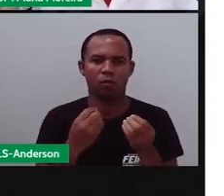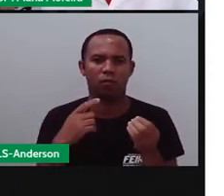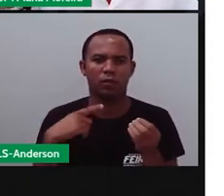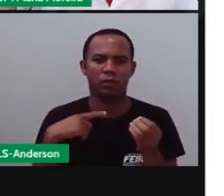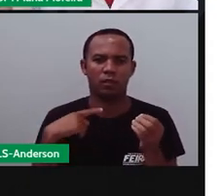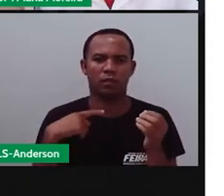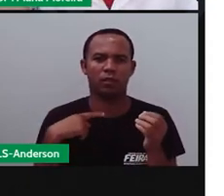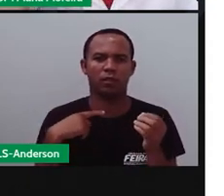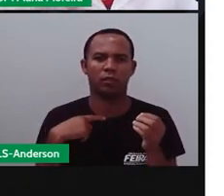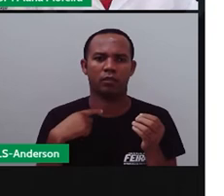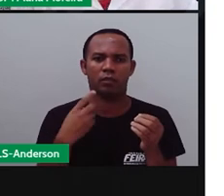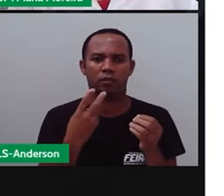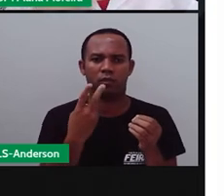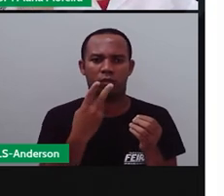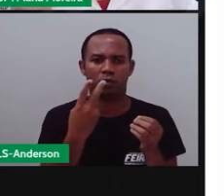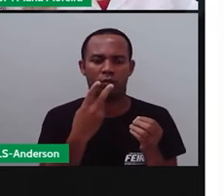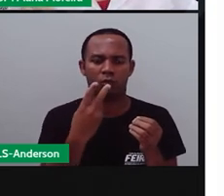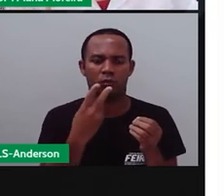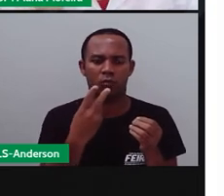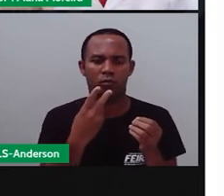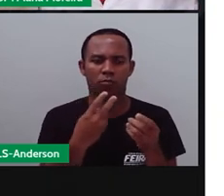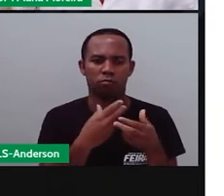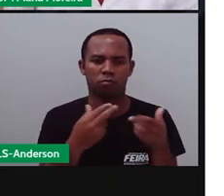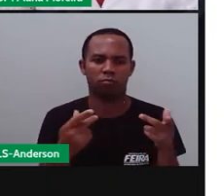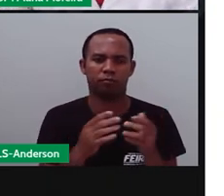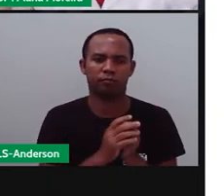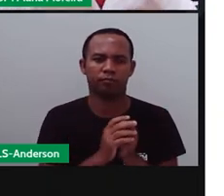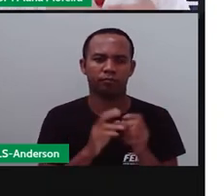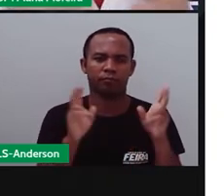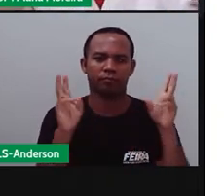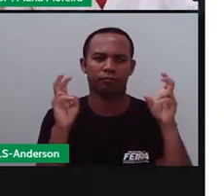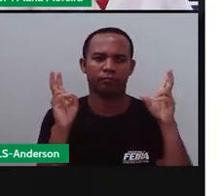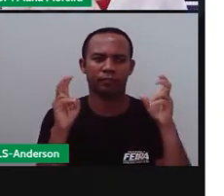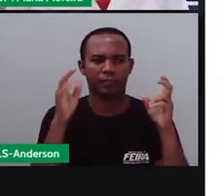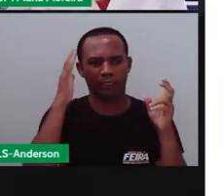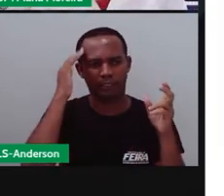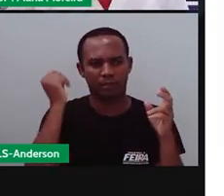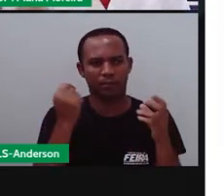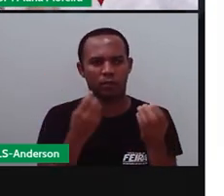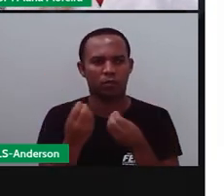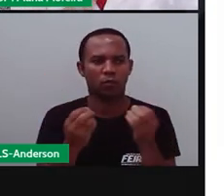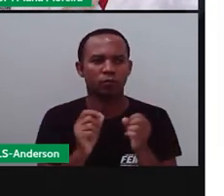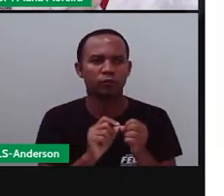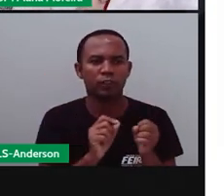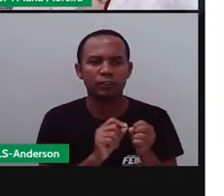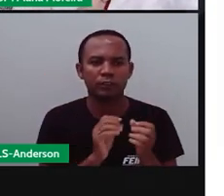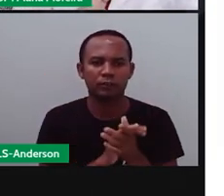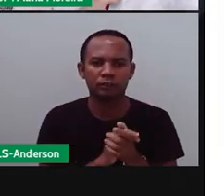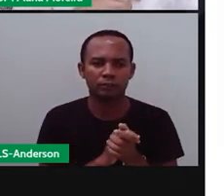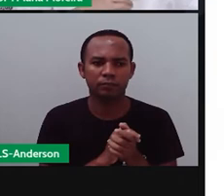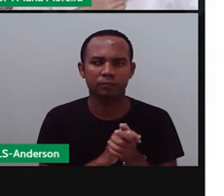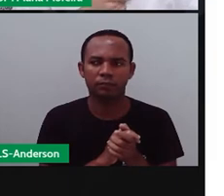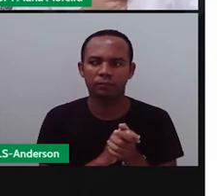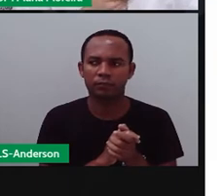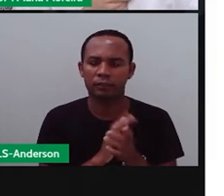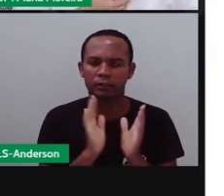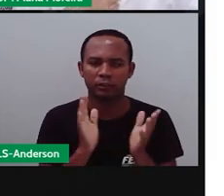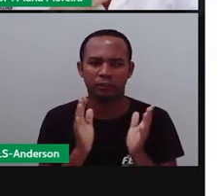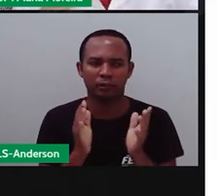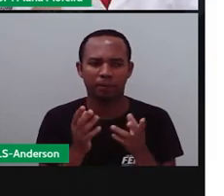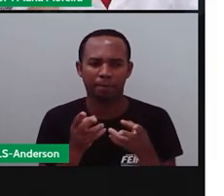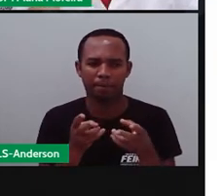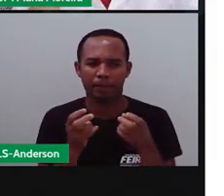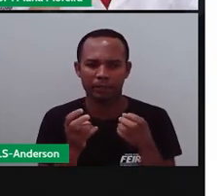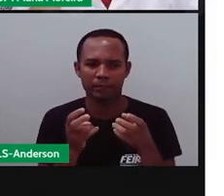quê? Essas duas partes, os ingredientes, aí tem um título que eu preciso saber o que é que eu estou fazendo. Vocês já repararam que os textos,